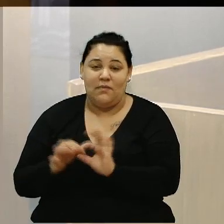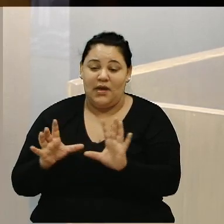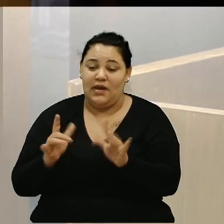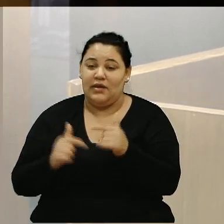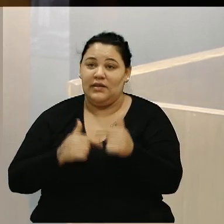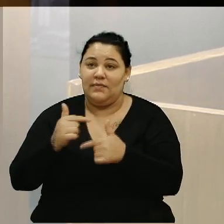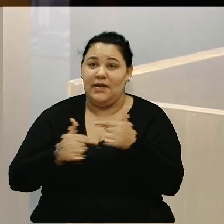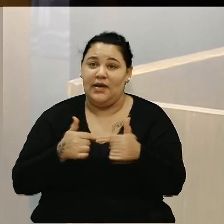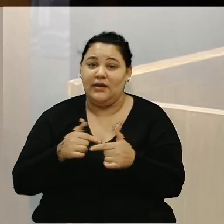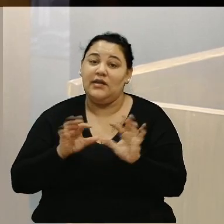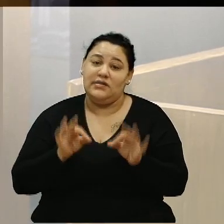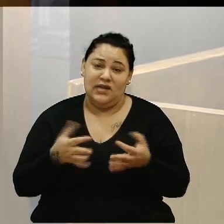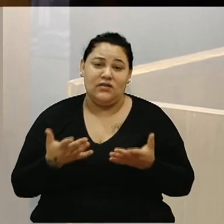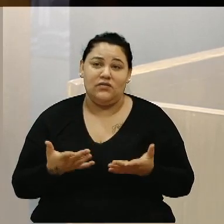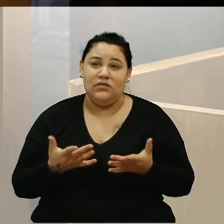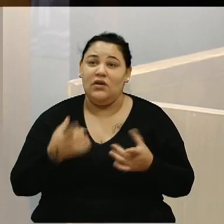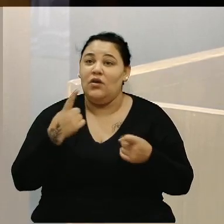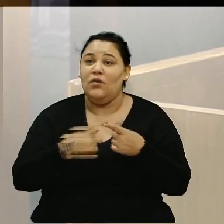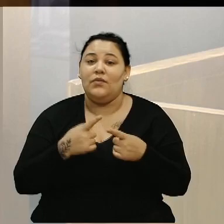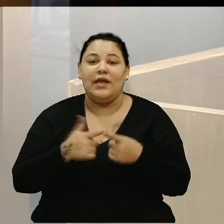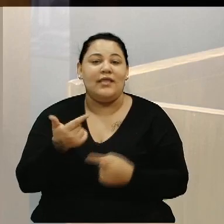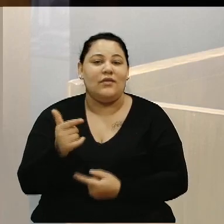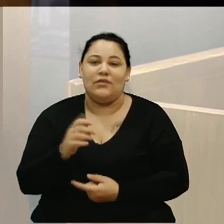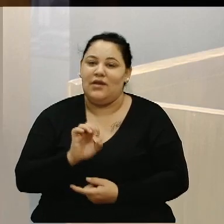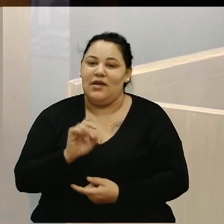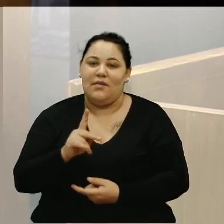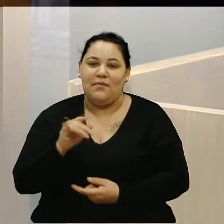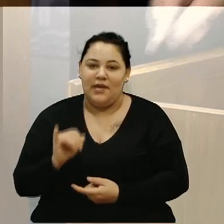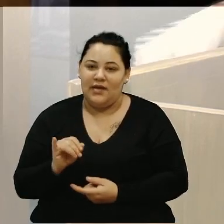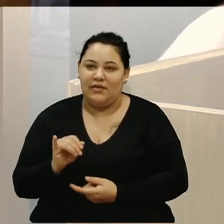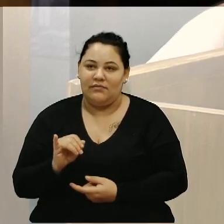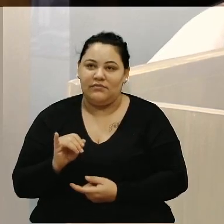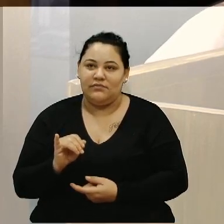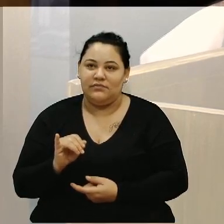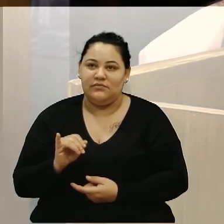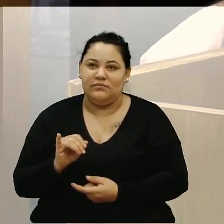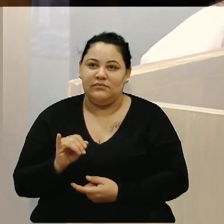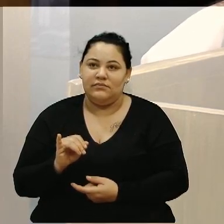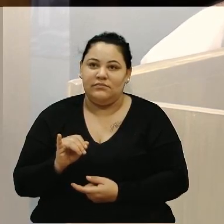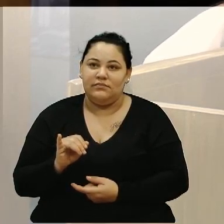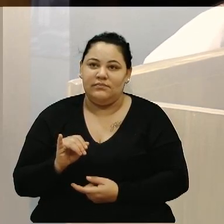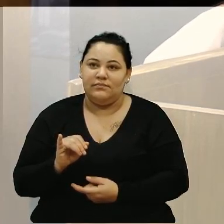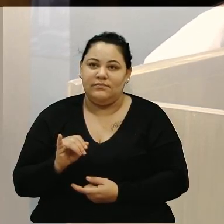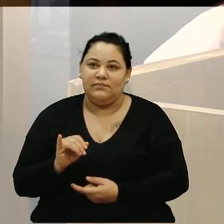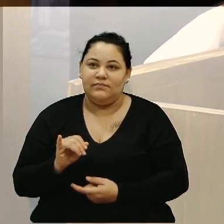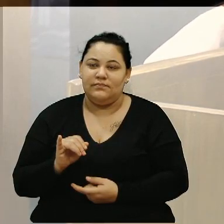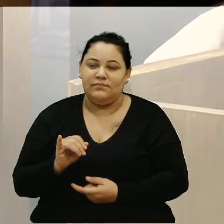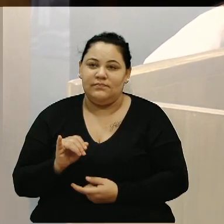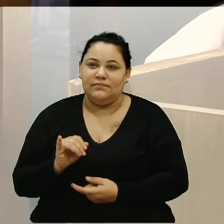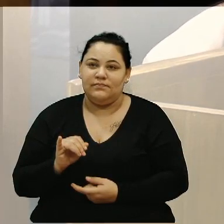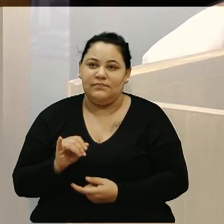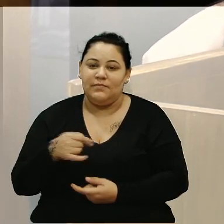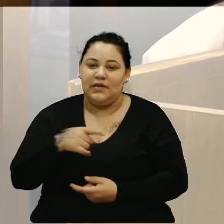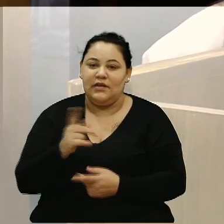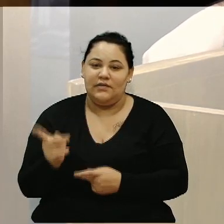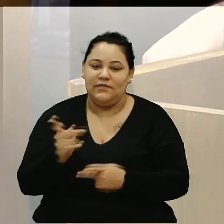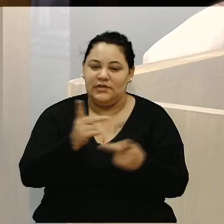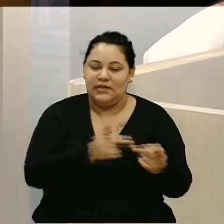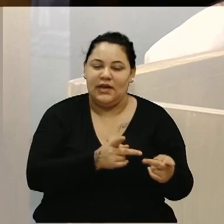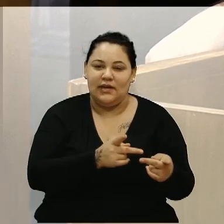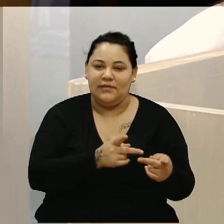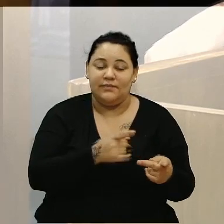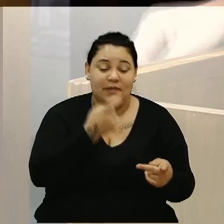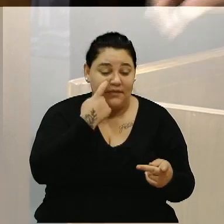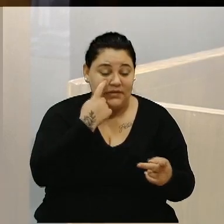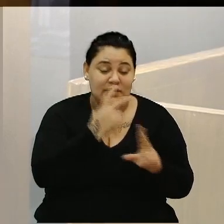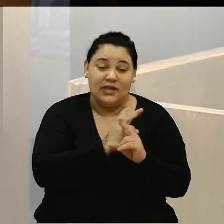com razão, porque eles não têm os EPIs para poderem ver se nas residências tem foco de mosquito da